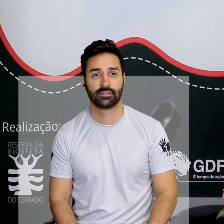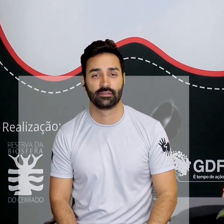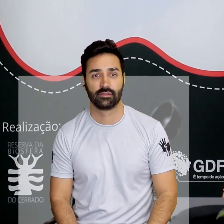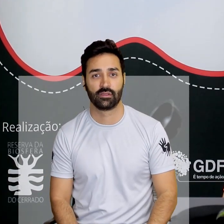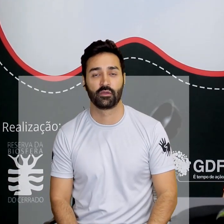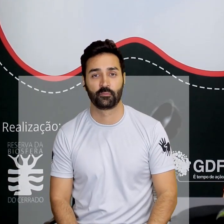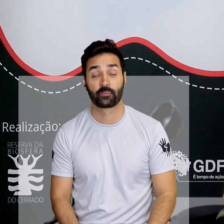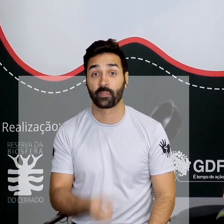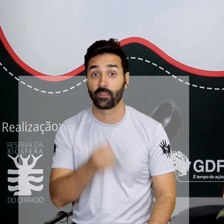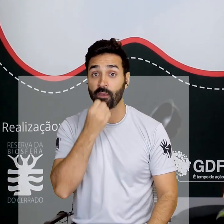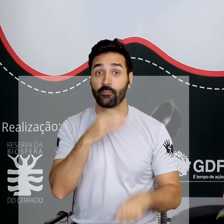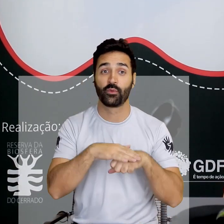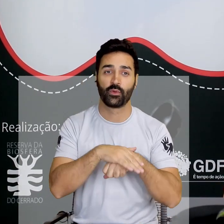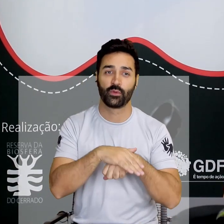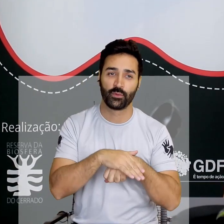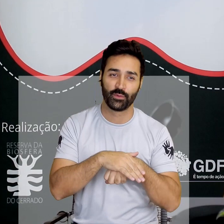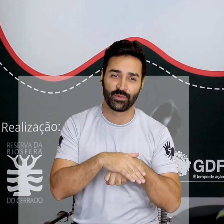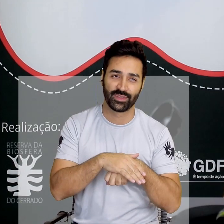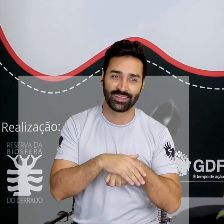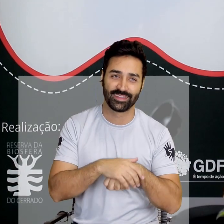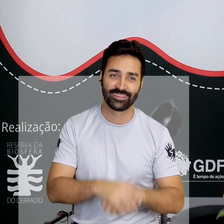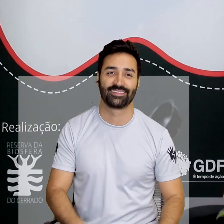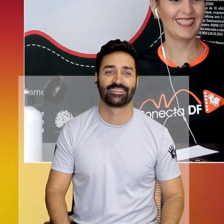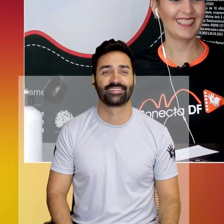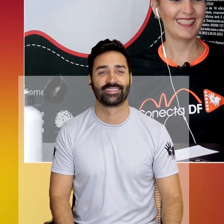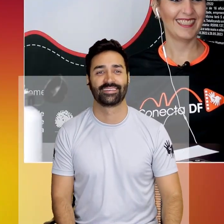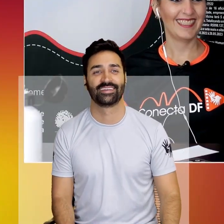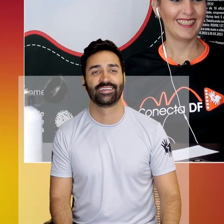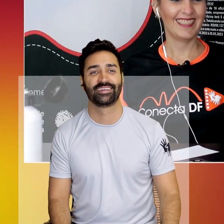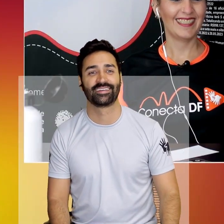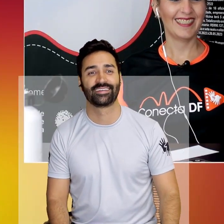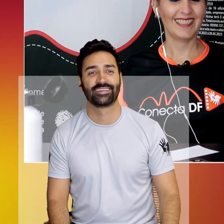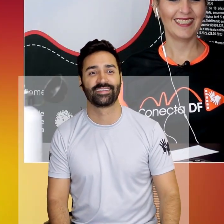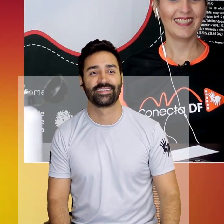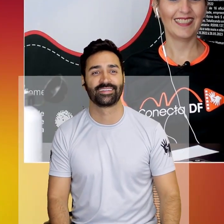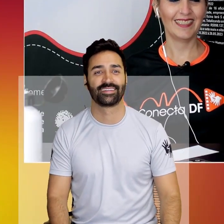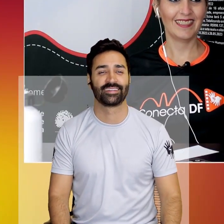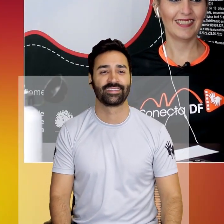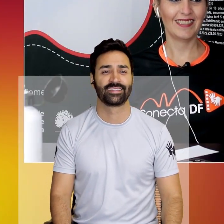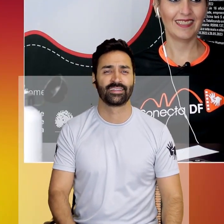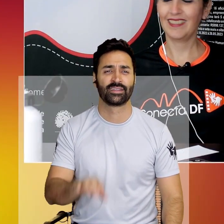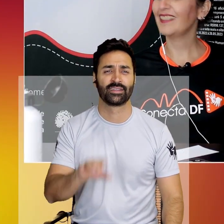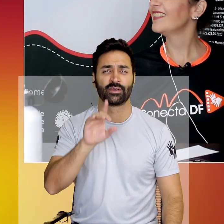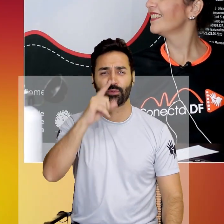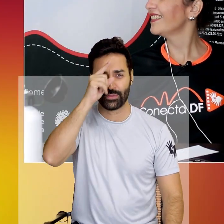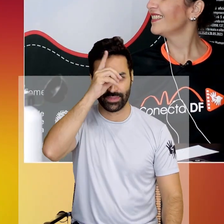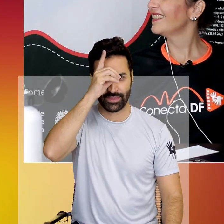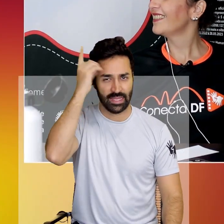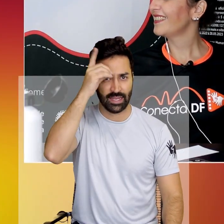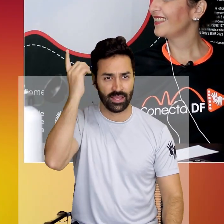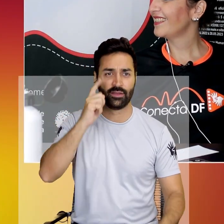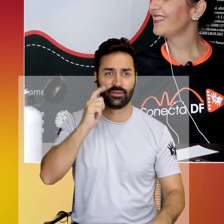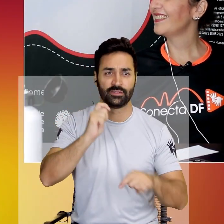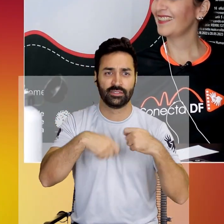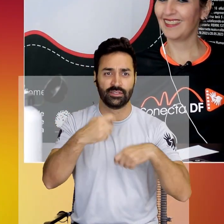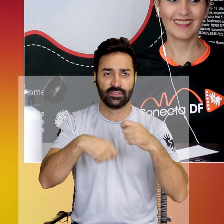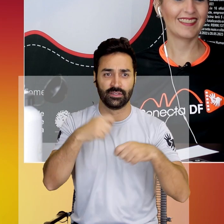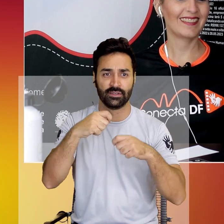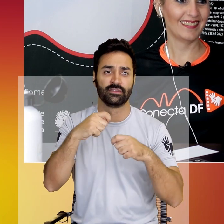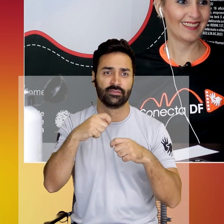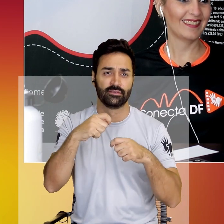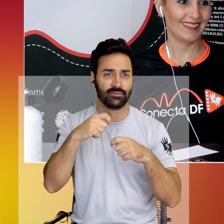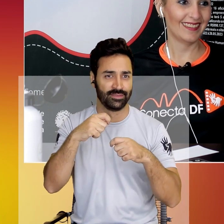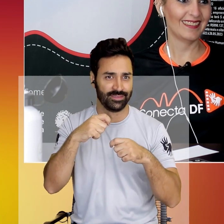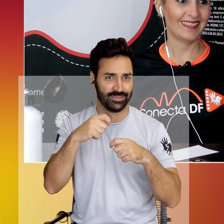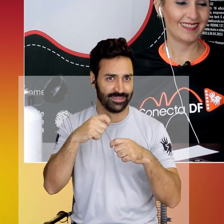Boa noite de novo, professora. Boa noite. Quando o Daniel está fazendo aí alguns sinais, é muito do Nordeste, né?